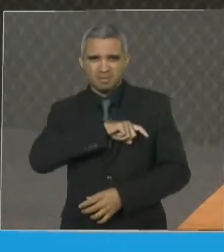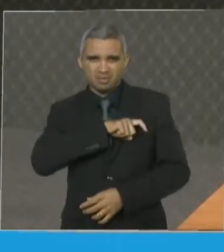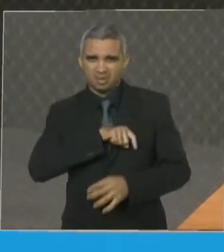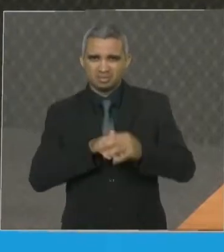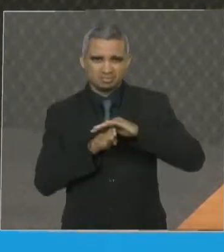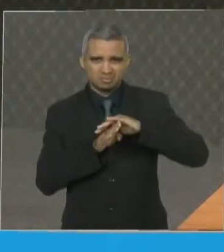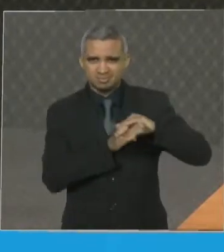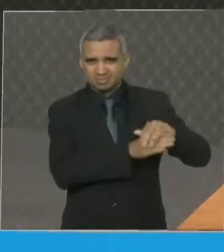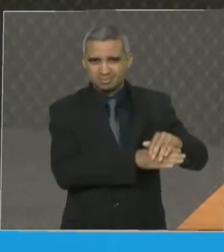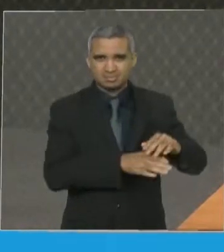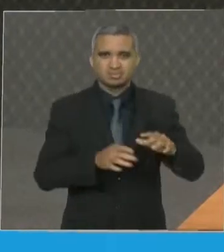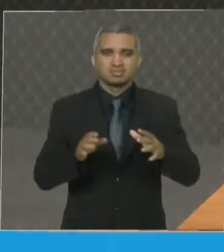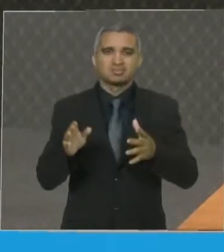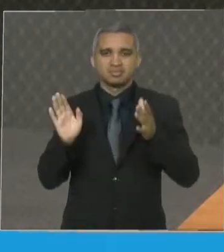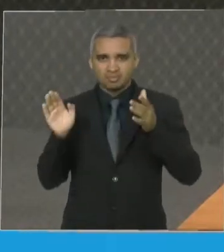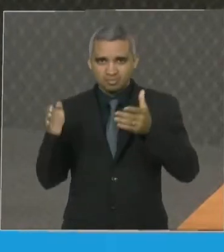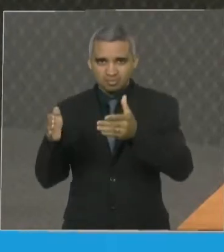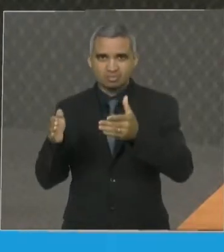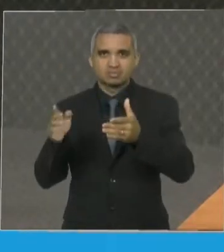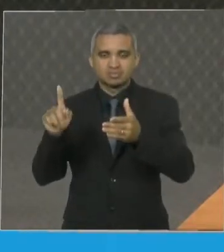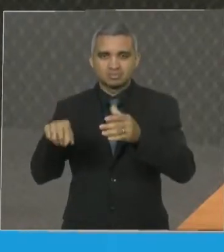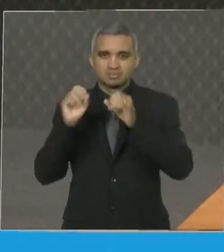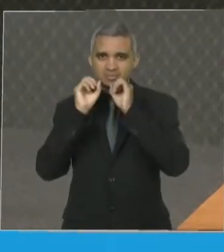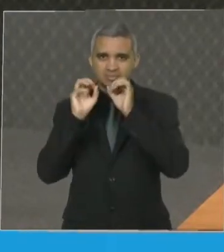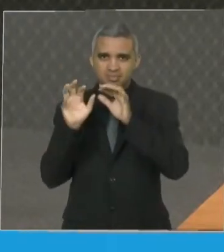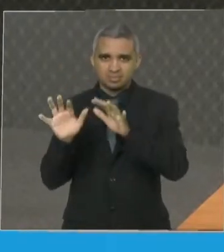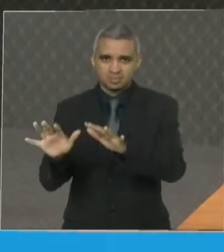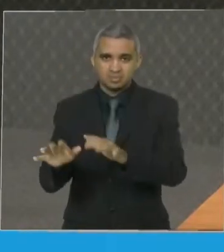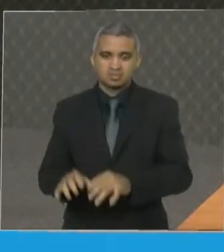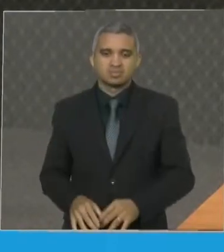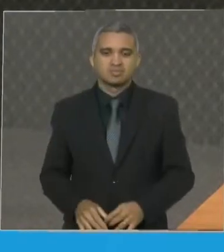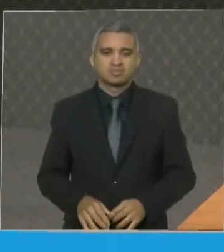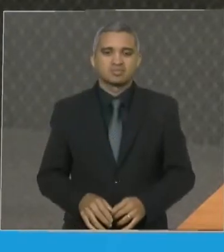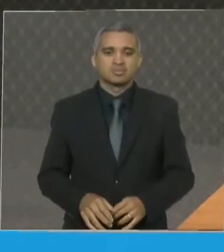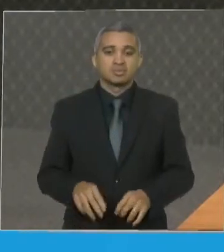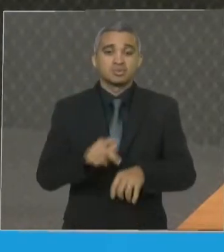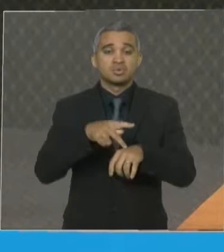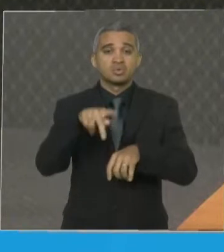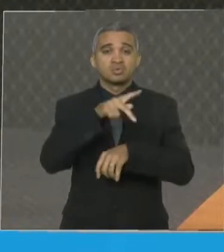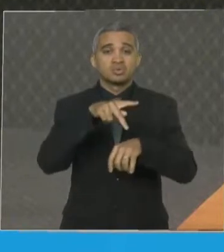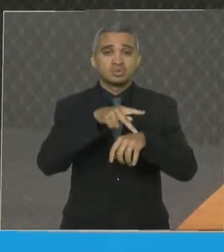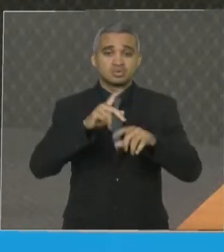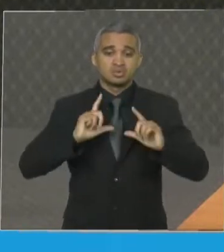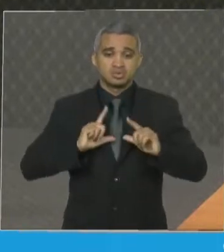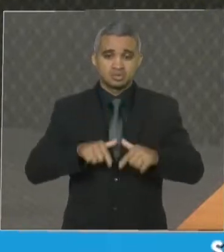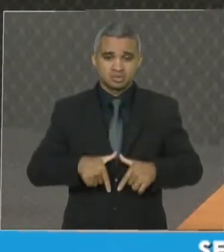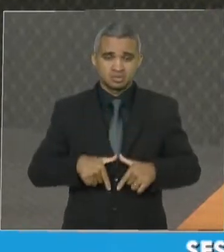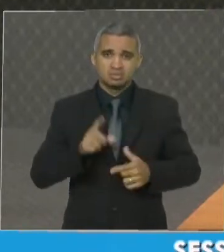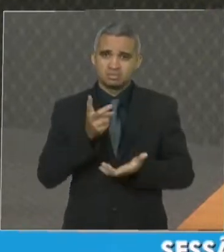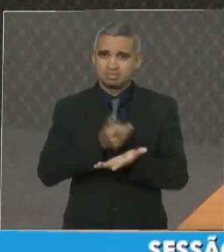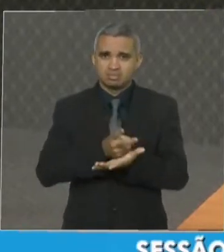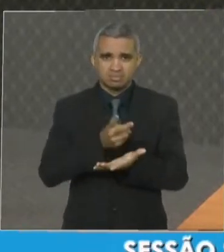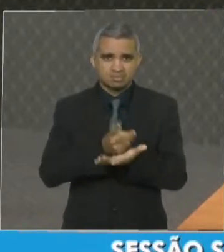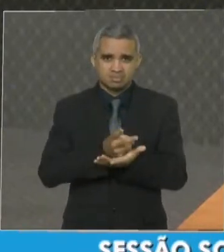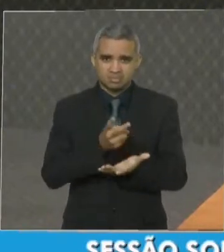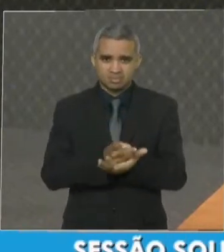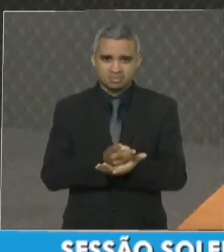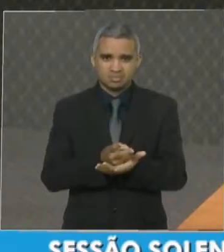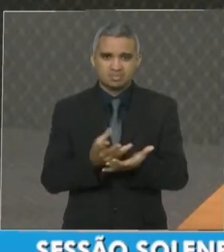com carinho para o Estado, o país de Israel, o país de Israel é só carinho mesmo. Que quero ajudar uma pessoa